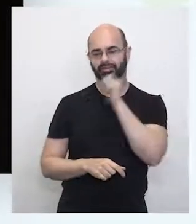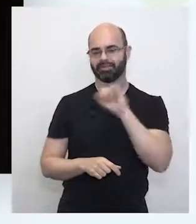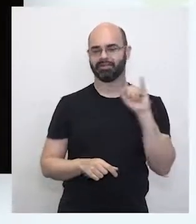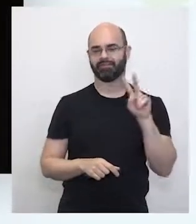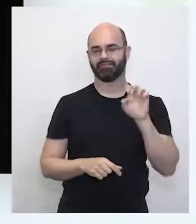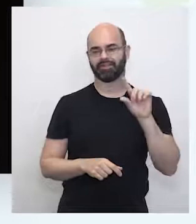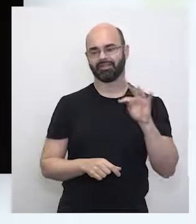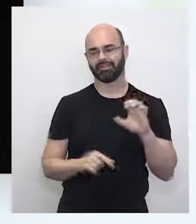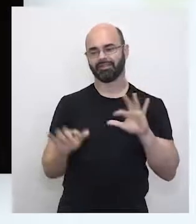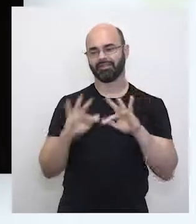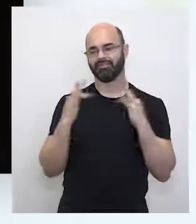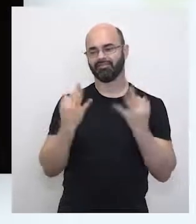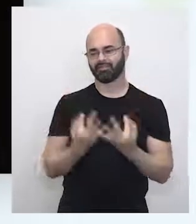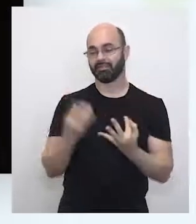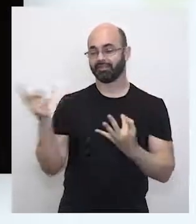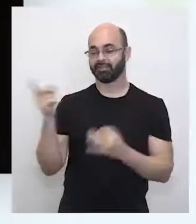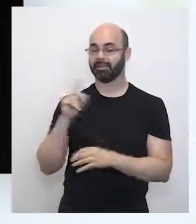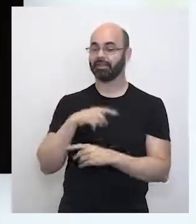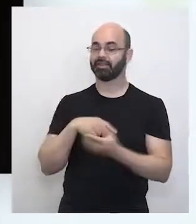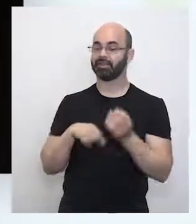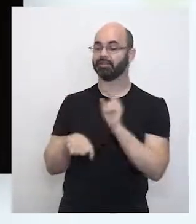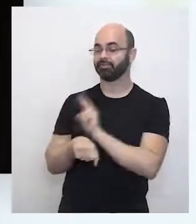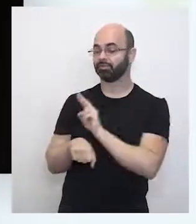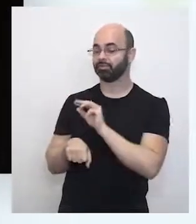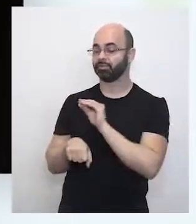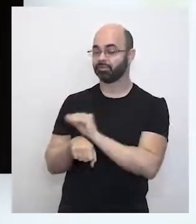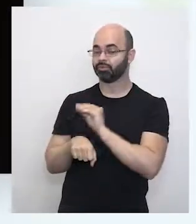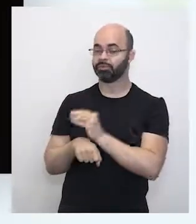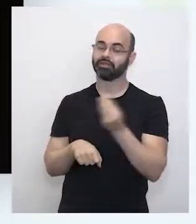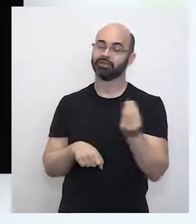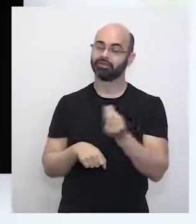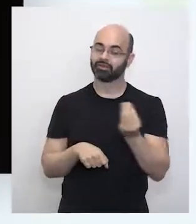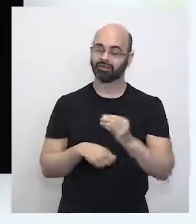criou a família com os frutos da palmeira.